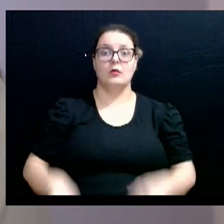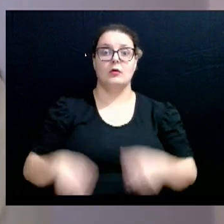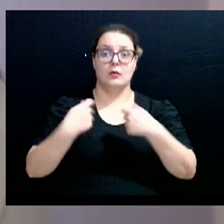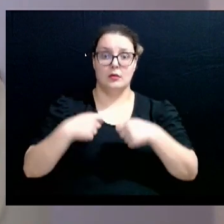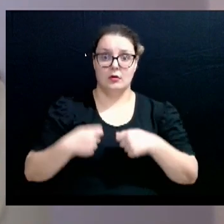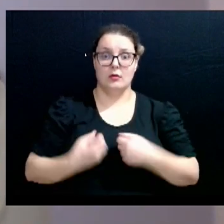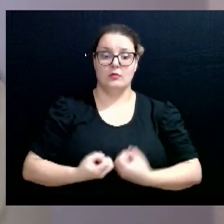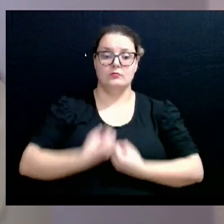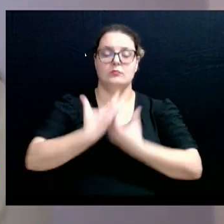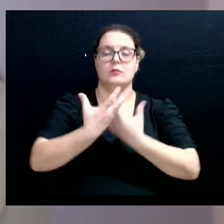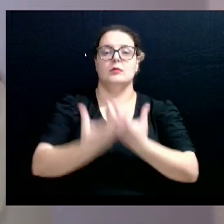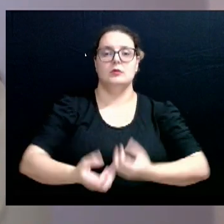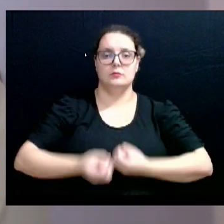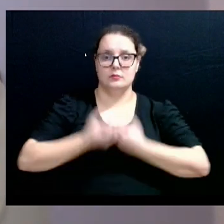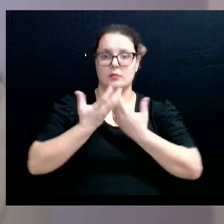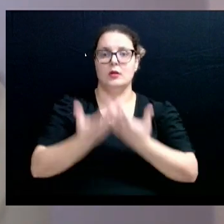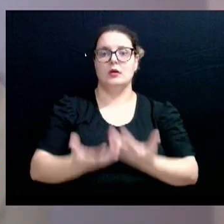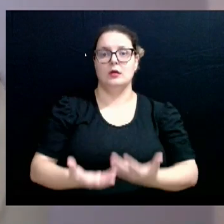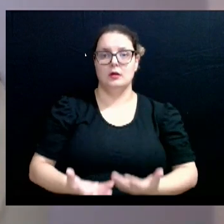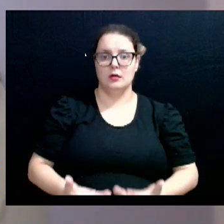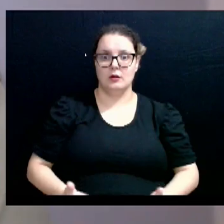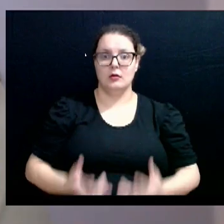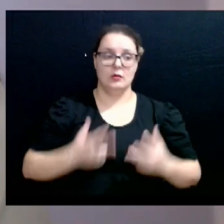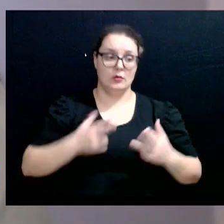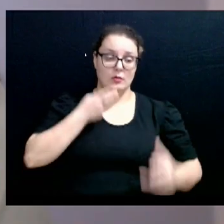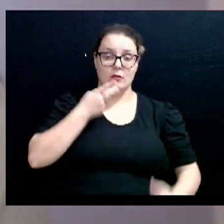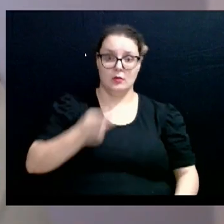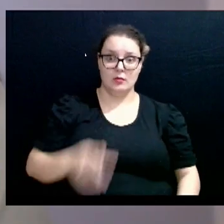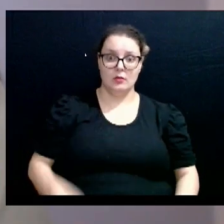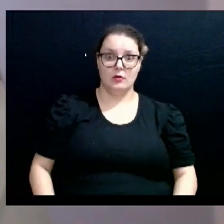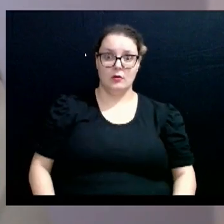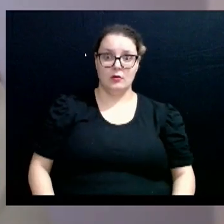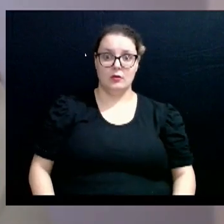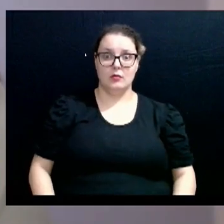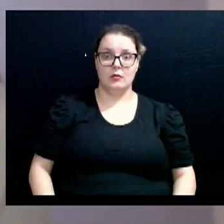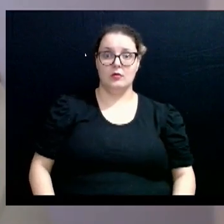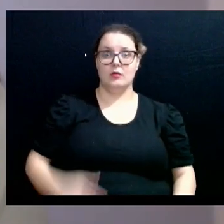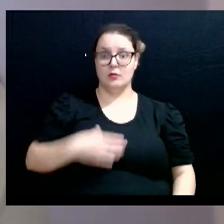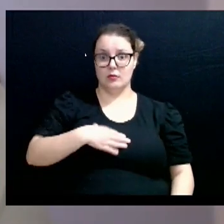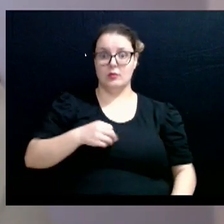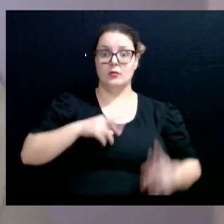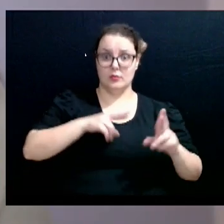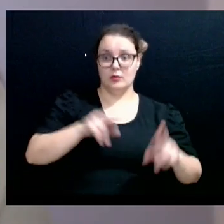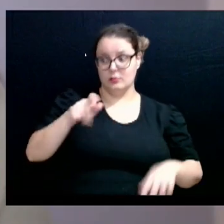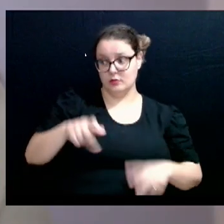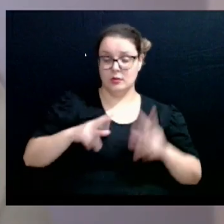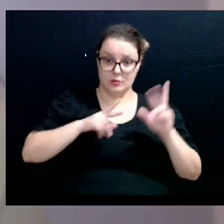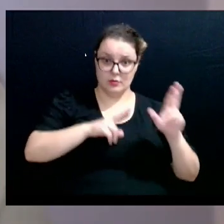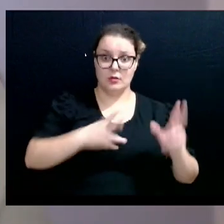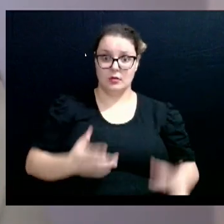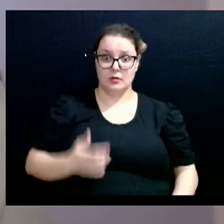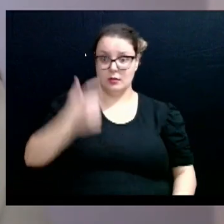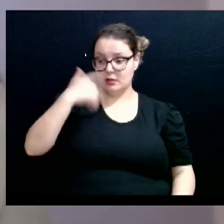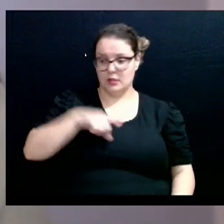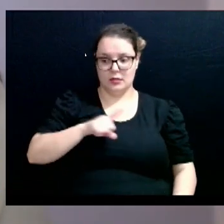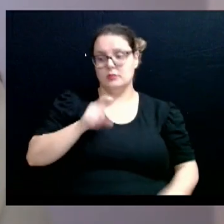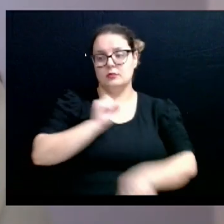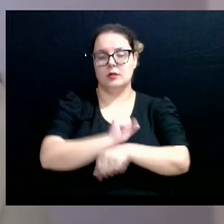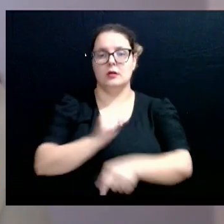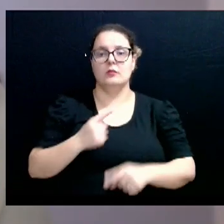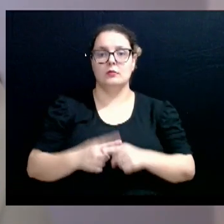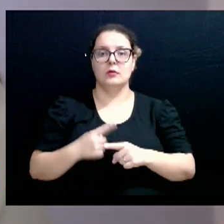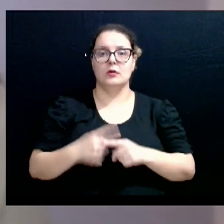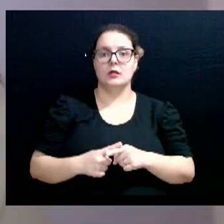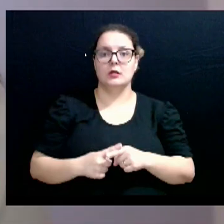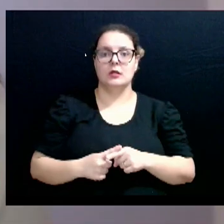desabafo. Elas, como você falou, os filhos dormem, uma pessoa que está dormindo já está dormindo, e elas não param. Porque tem os outros